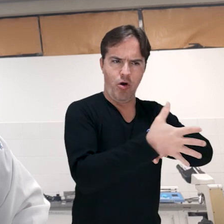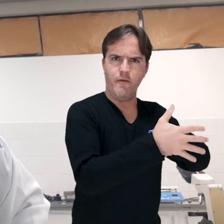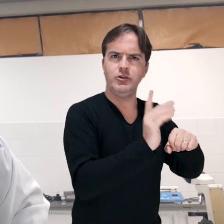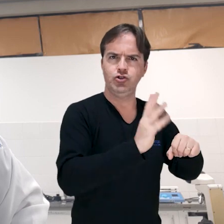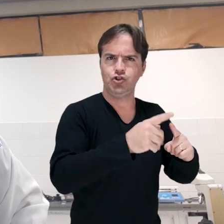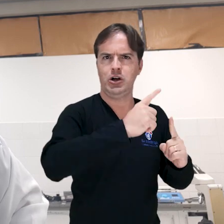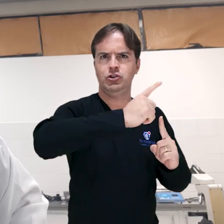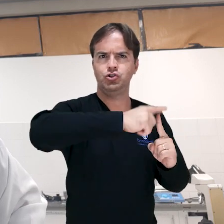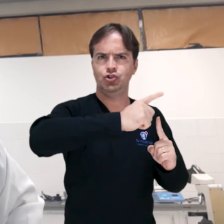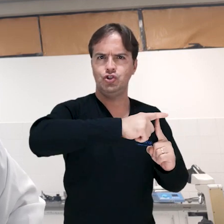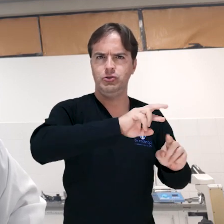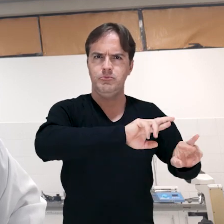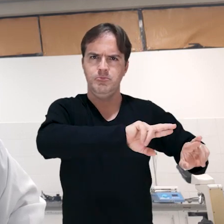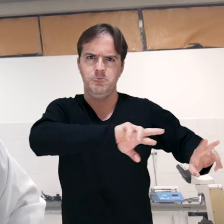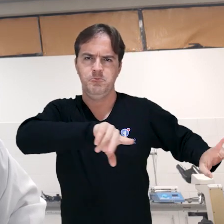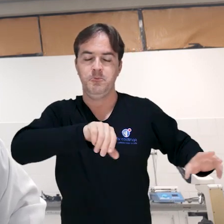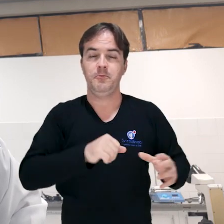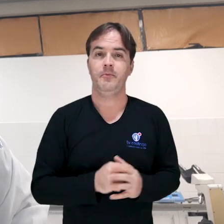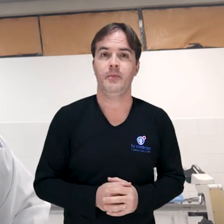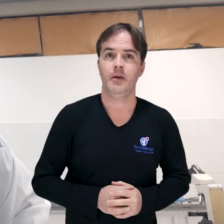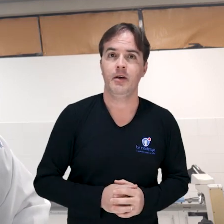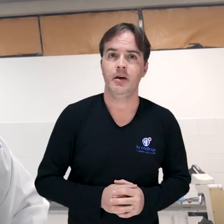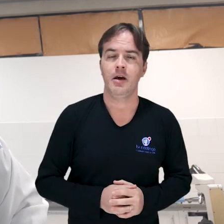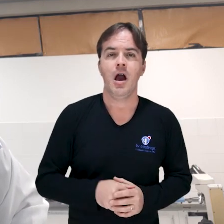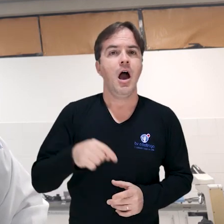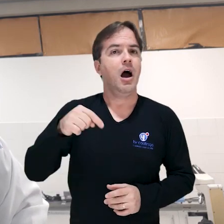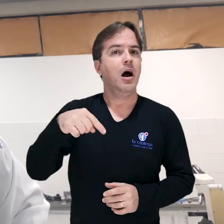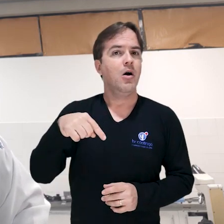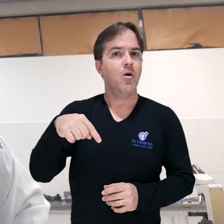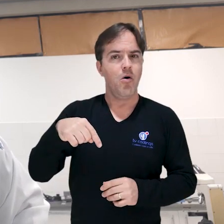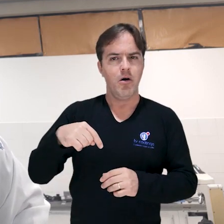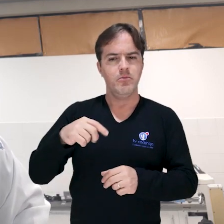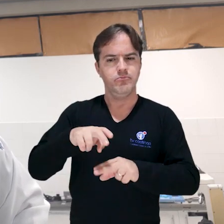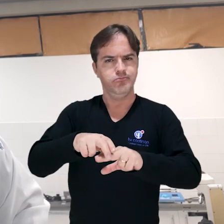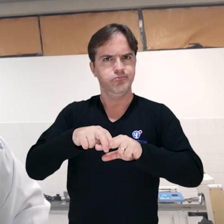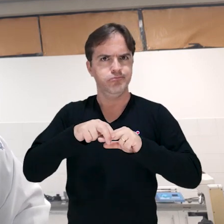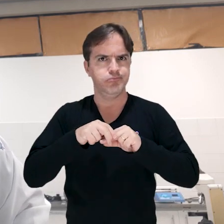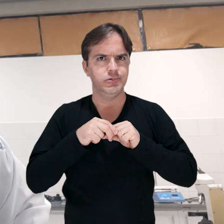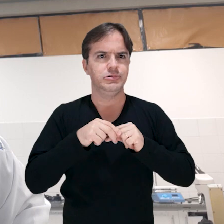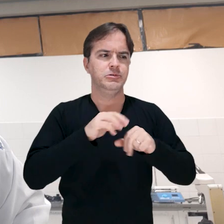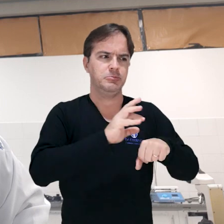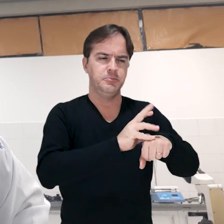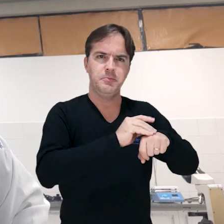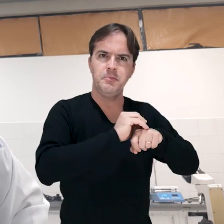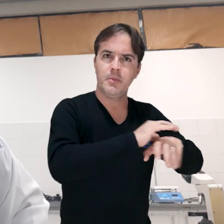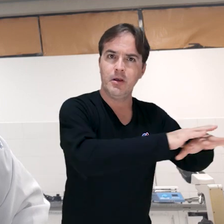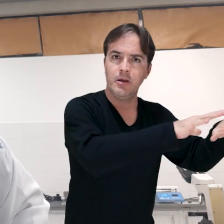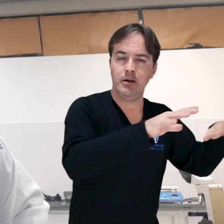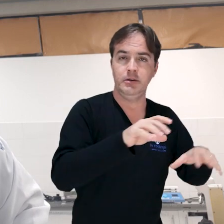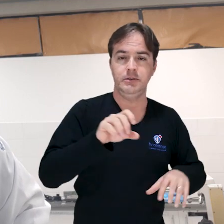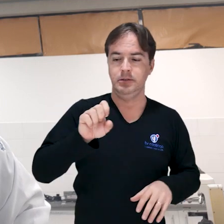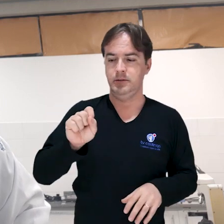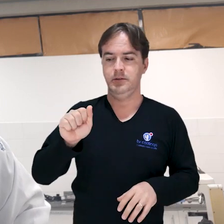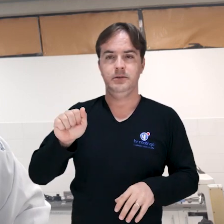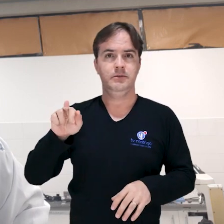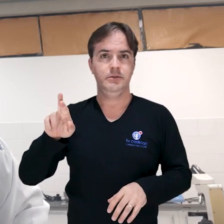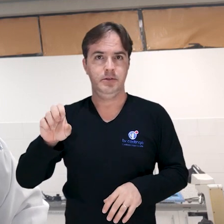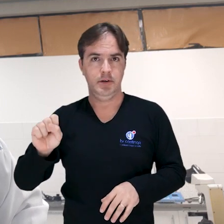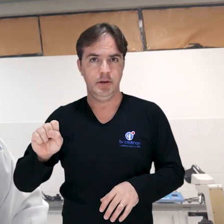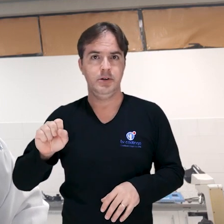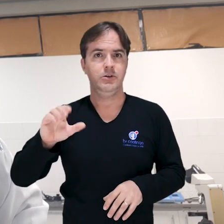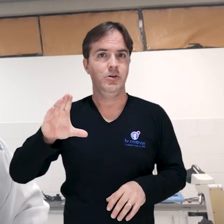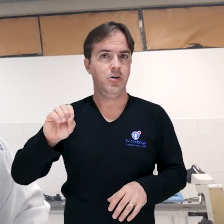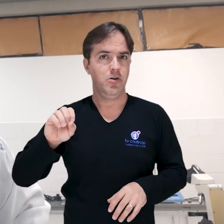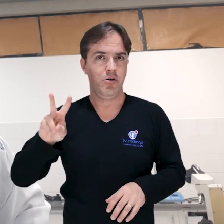coronavírus. Na atualidade, com o advento da pandemia pelo SARS-CoV-2, os diversos grupos de estudo